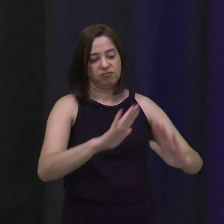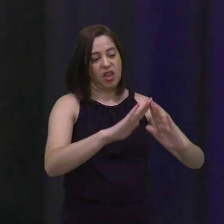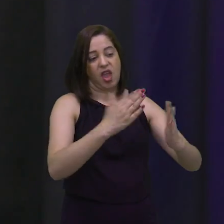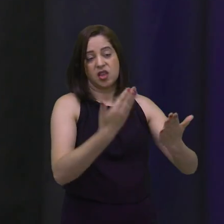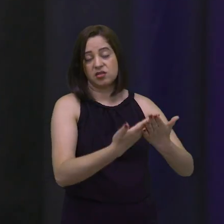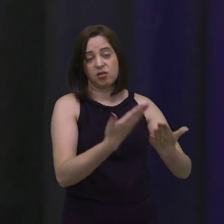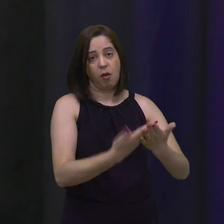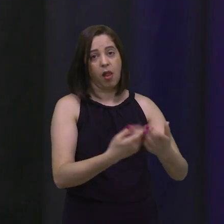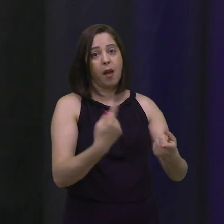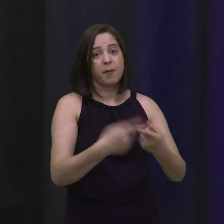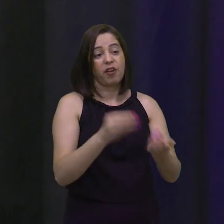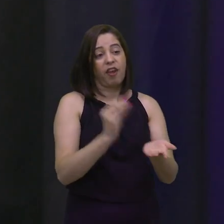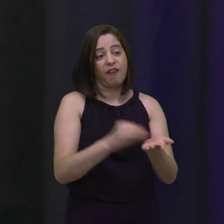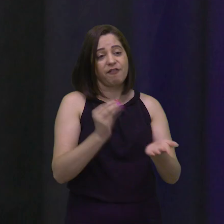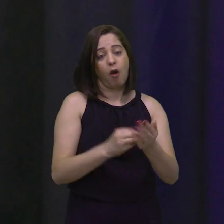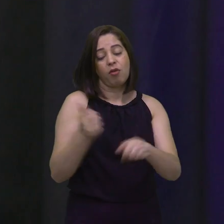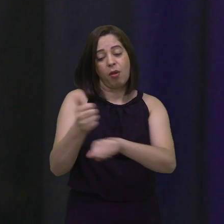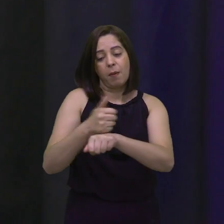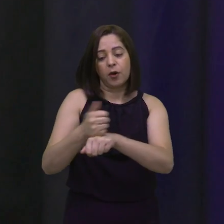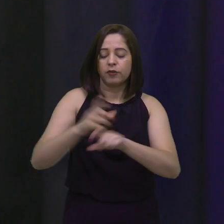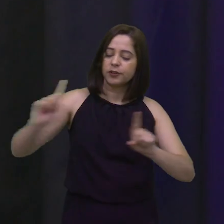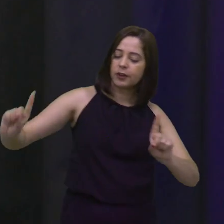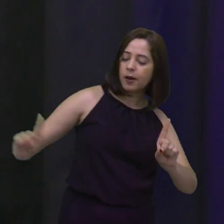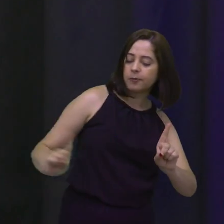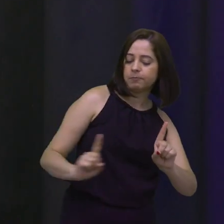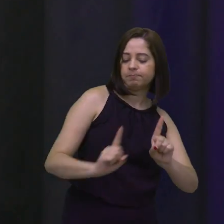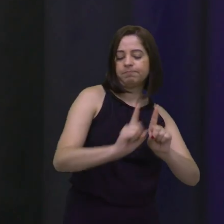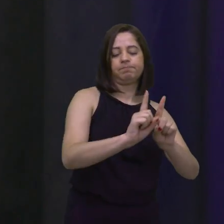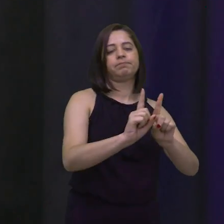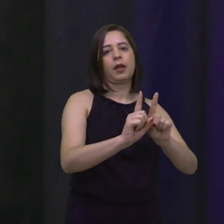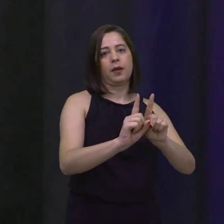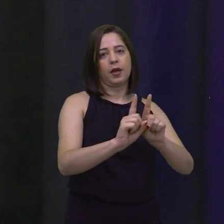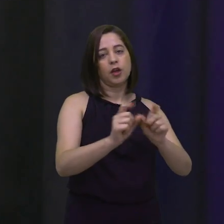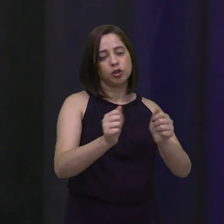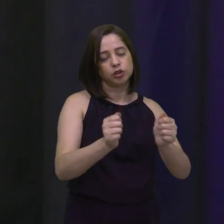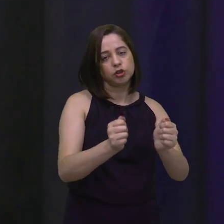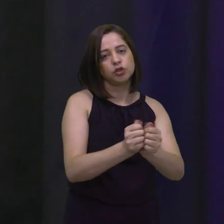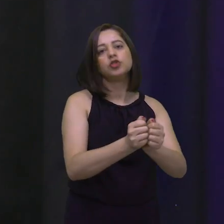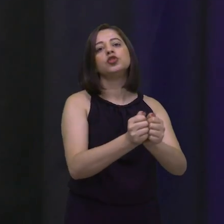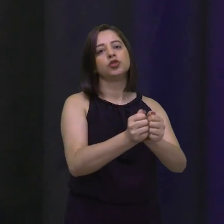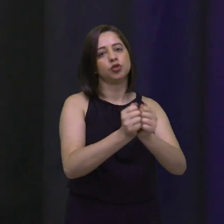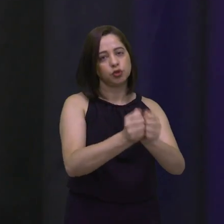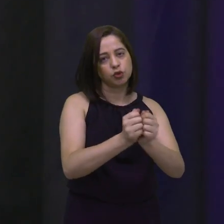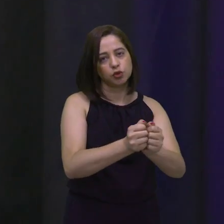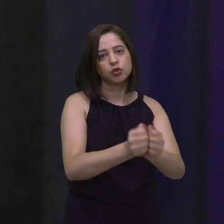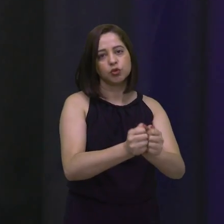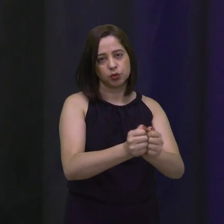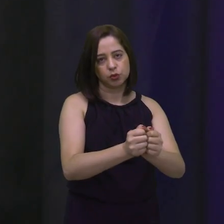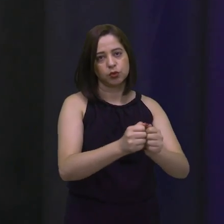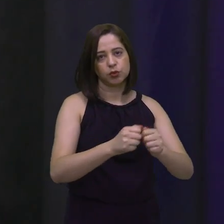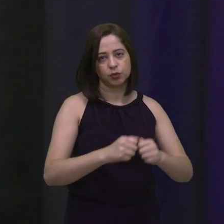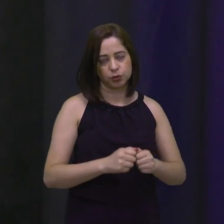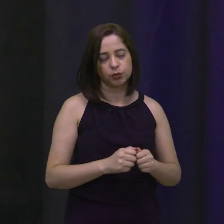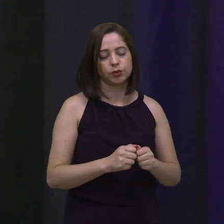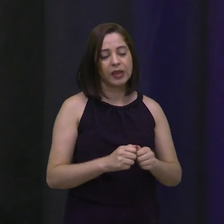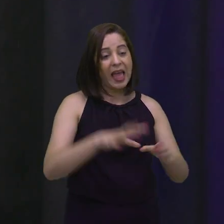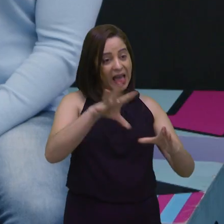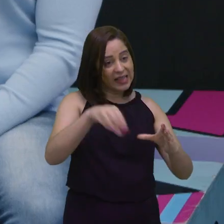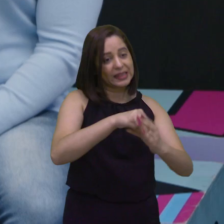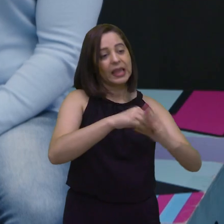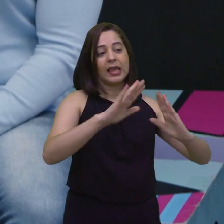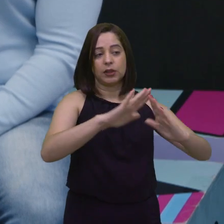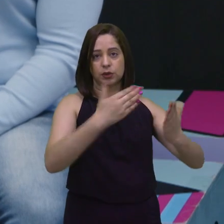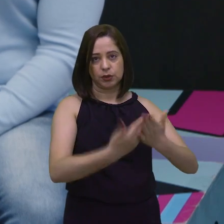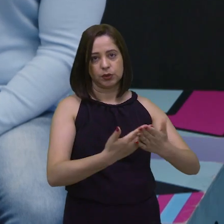se estiverem acompanhadas de um profissional que seja especializado para que ela consiga exercer suas